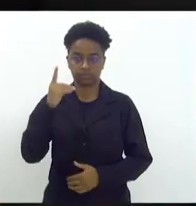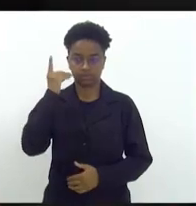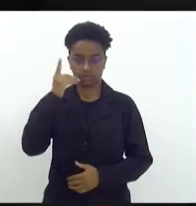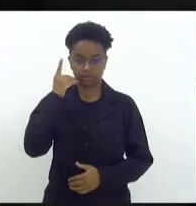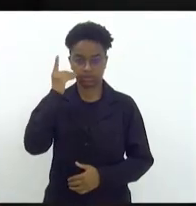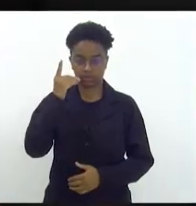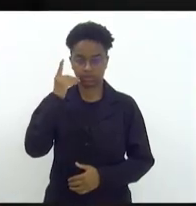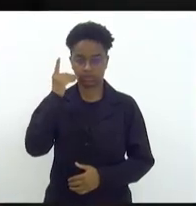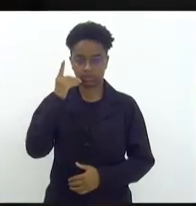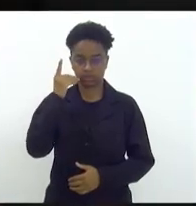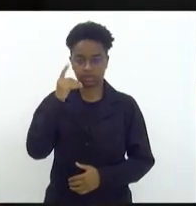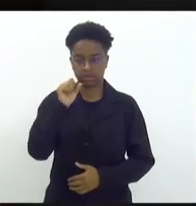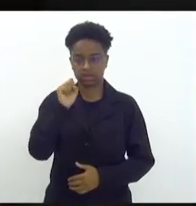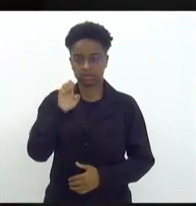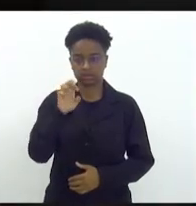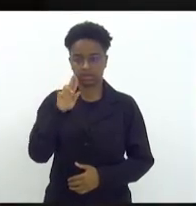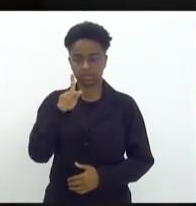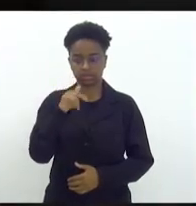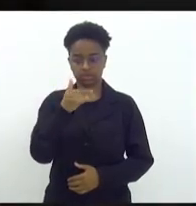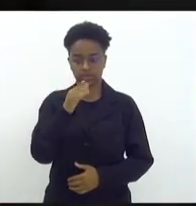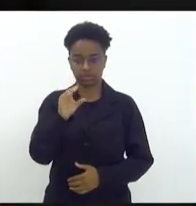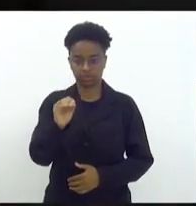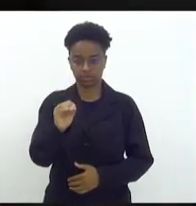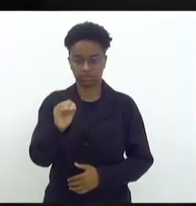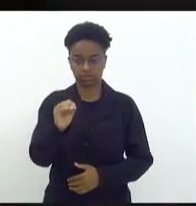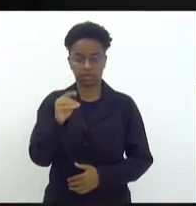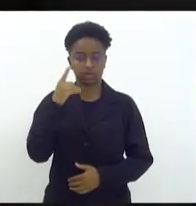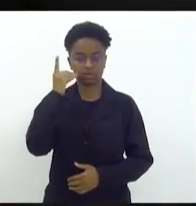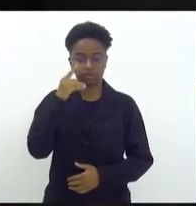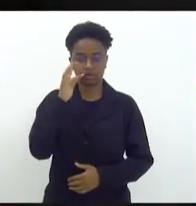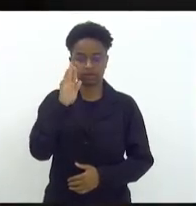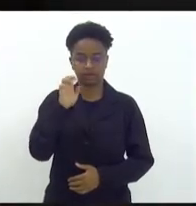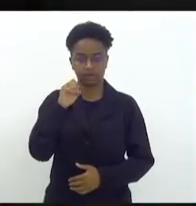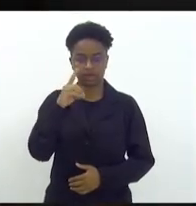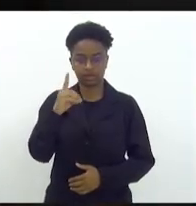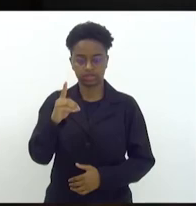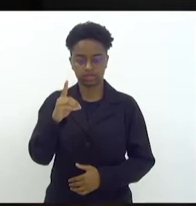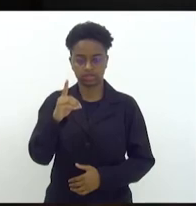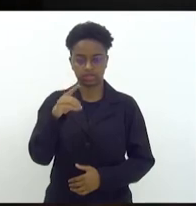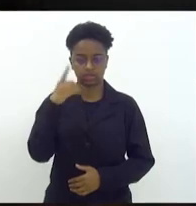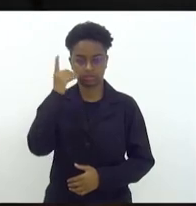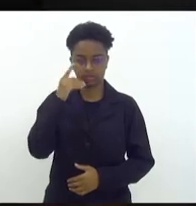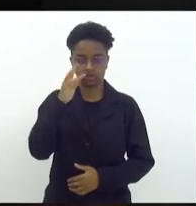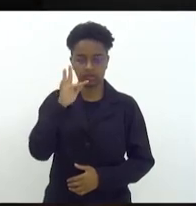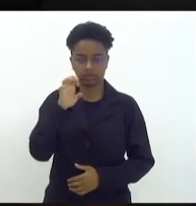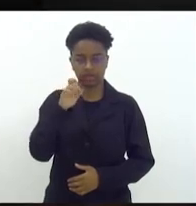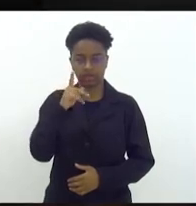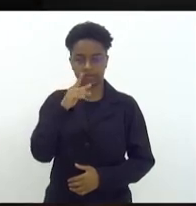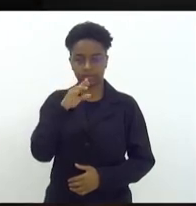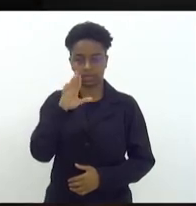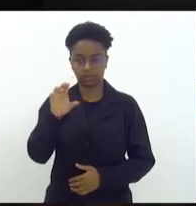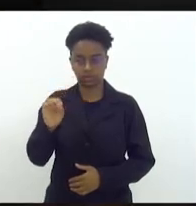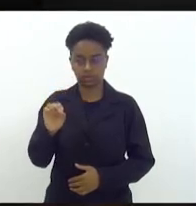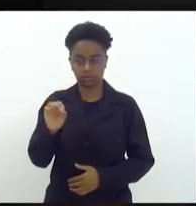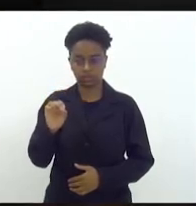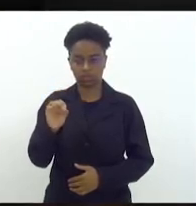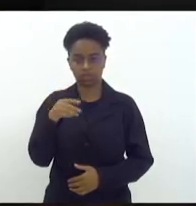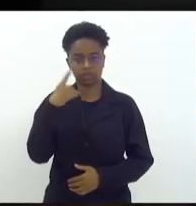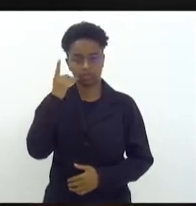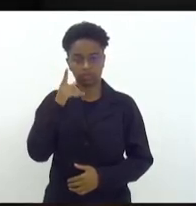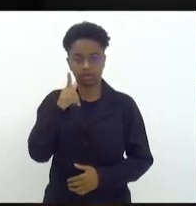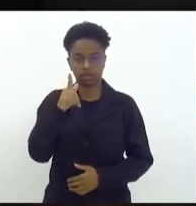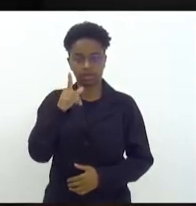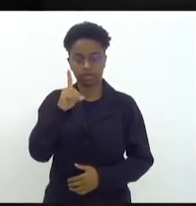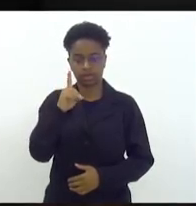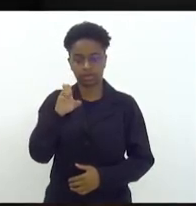Deputado... Doutor Serginho, deputado Fred Pacheco, deputado Filipinho Raves, deputado